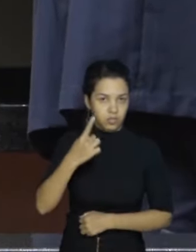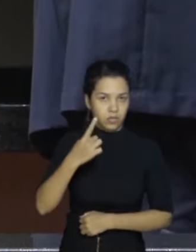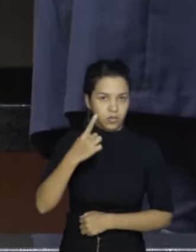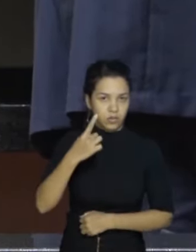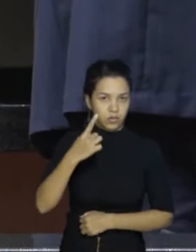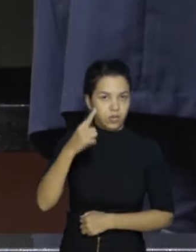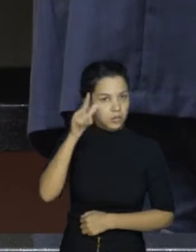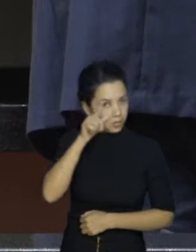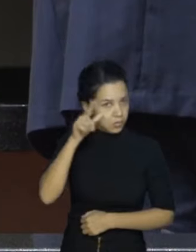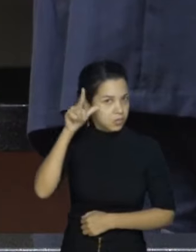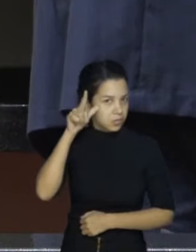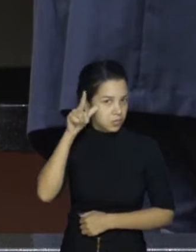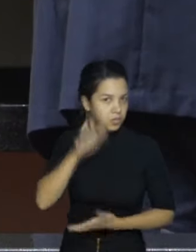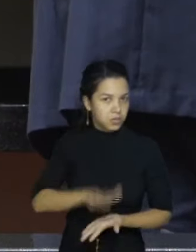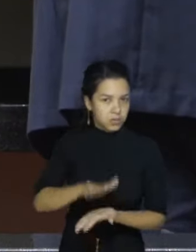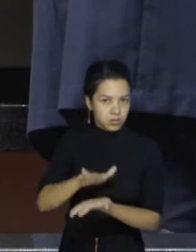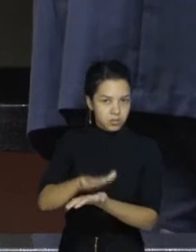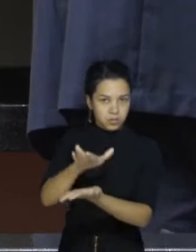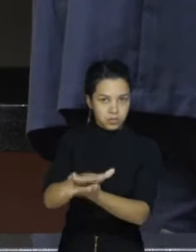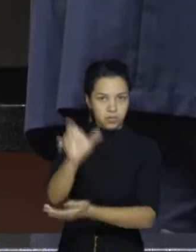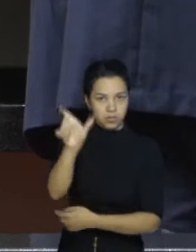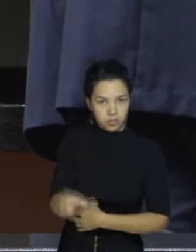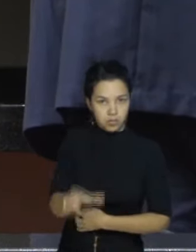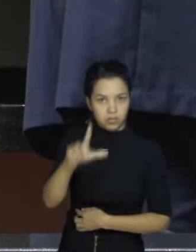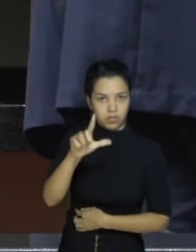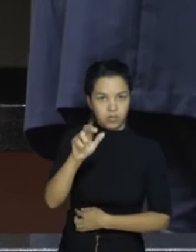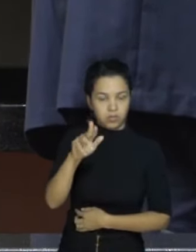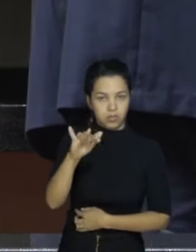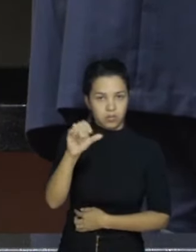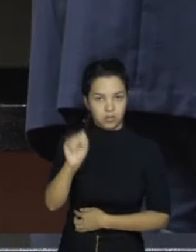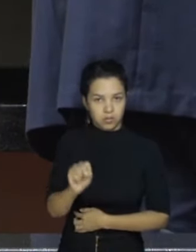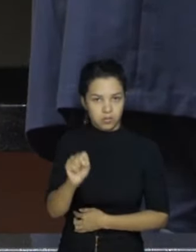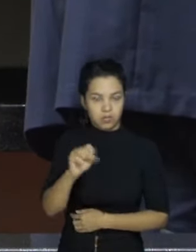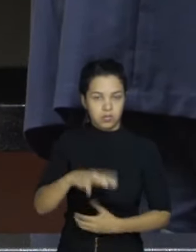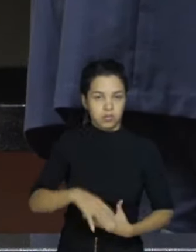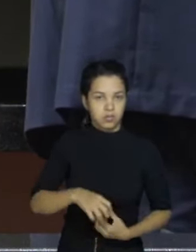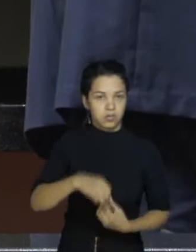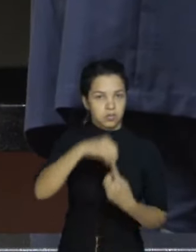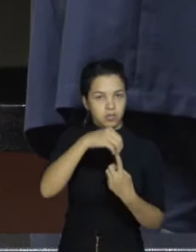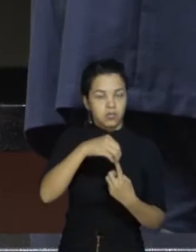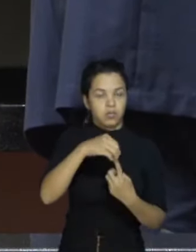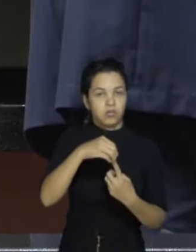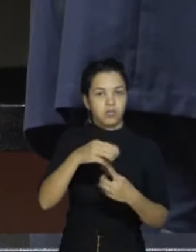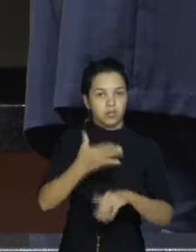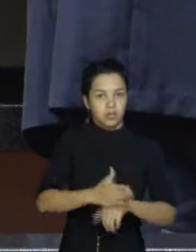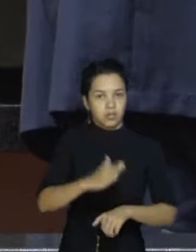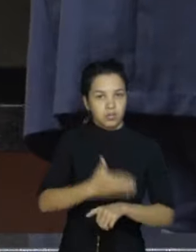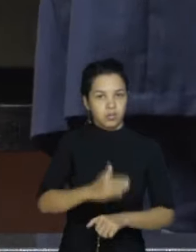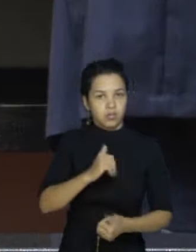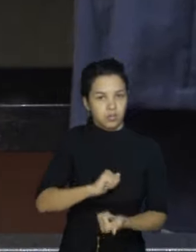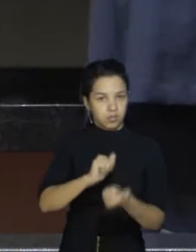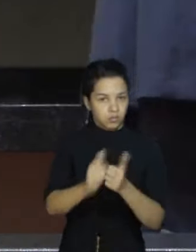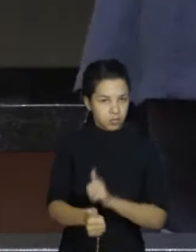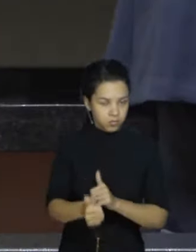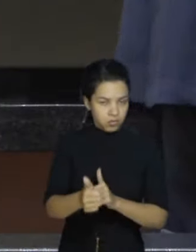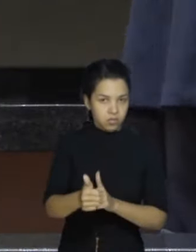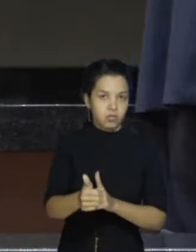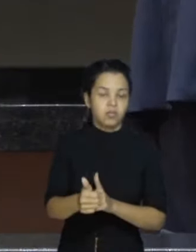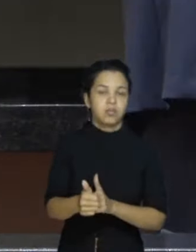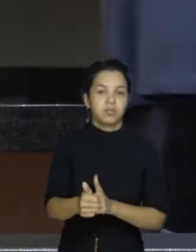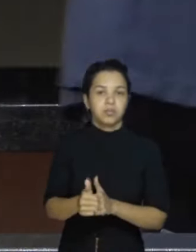manifestando aplausos ao Senhor Luís Carlos Cruz pelo destaque recebido como treinador de futebol clube Cascavel Ao serem eleito como